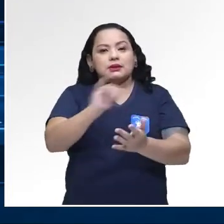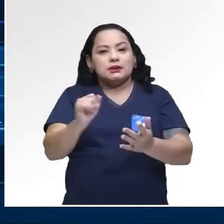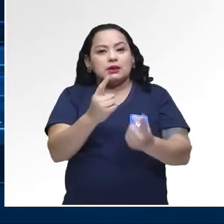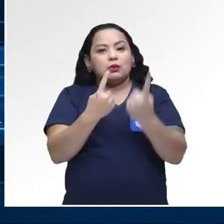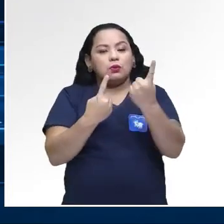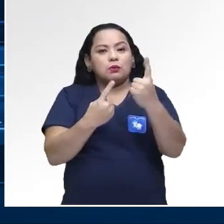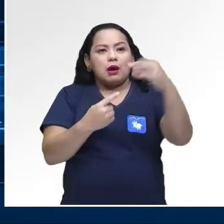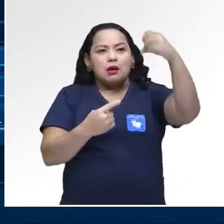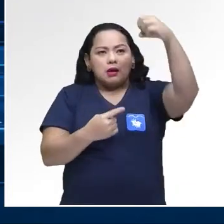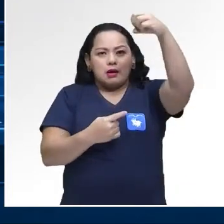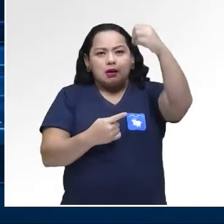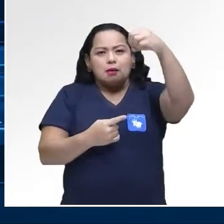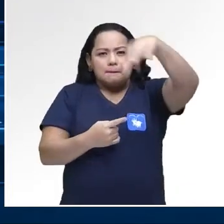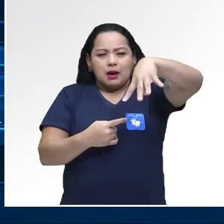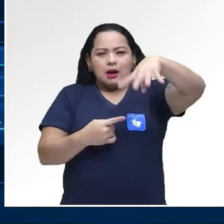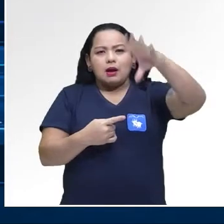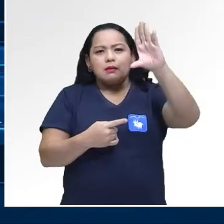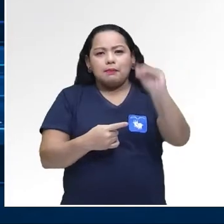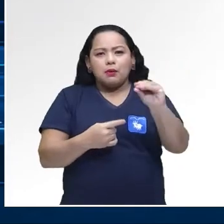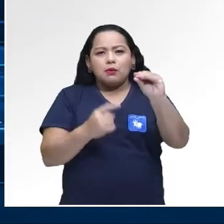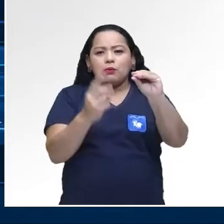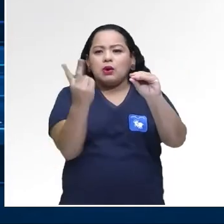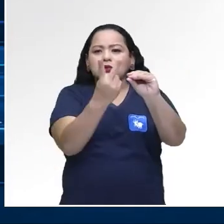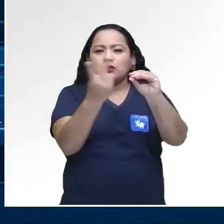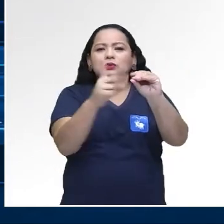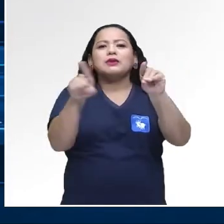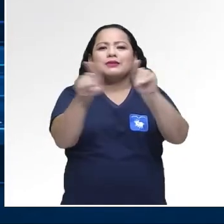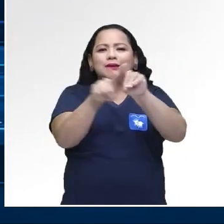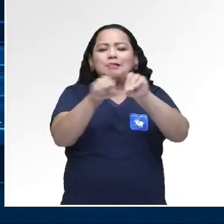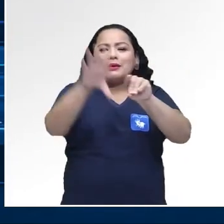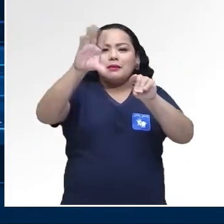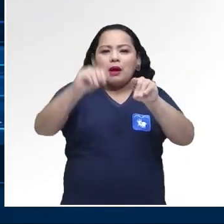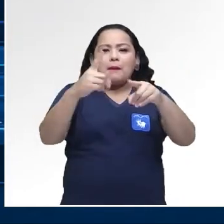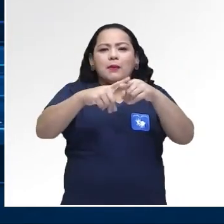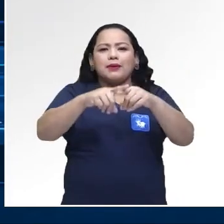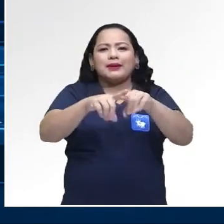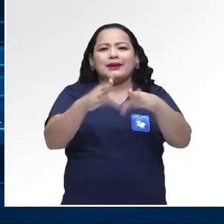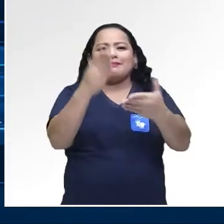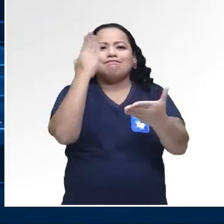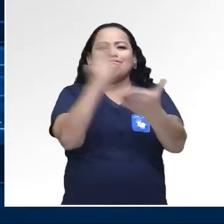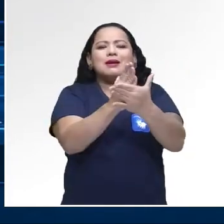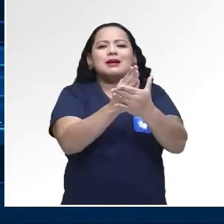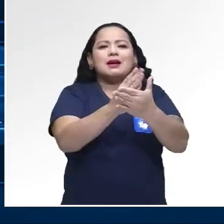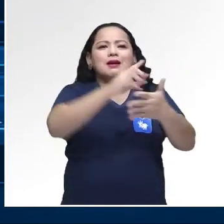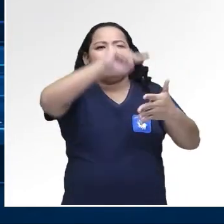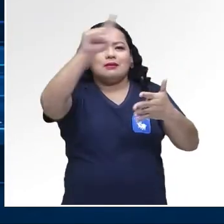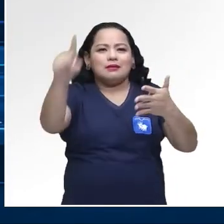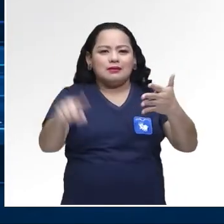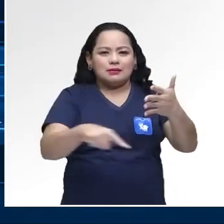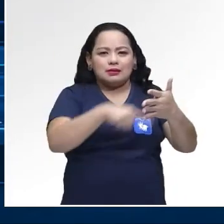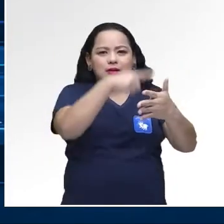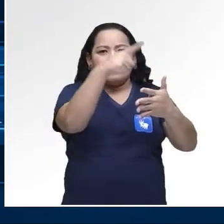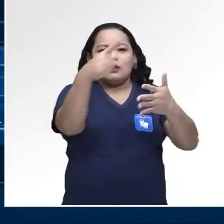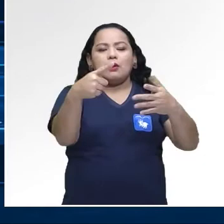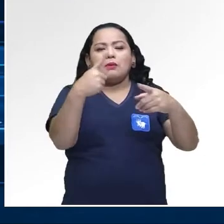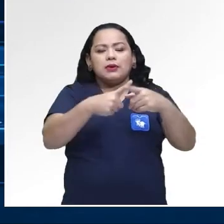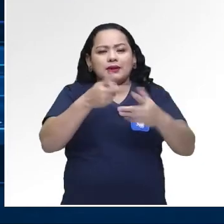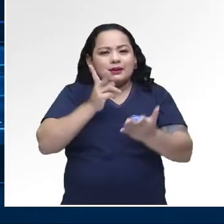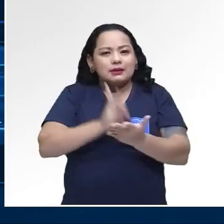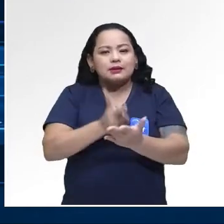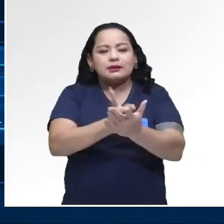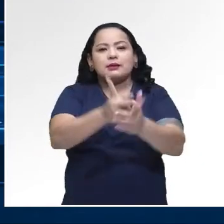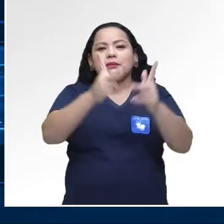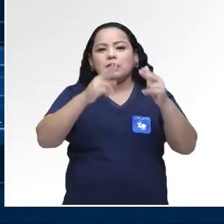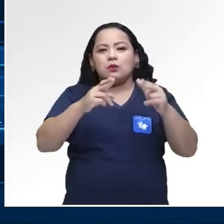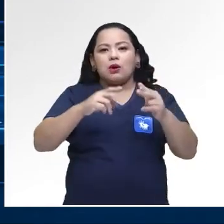lâmpadas apagam, as outras também irão apagar, porque ele vai quebrar aqui o circuito, porque ele sempre vai passar ali, ó, pelo